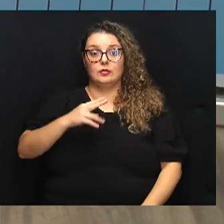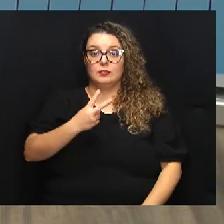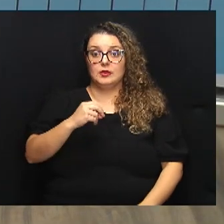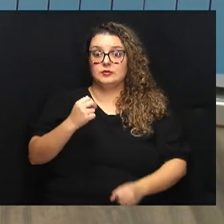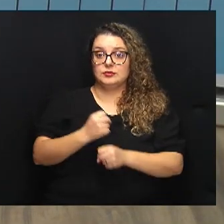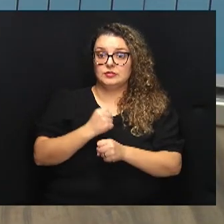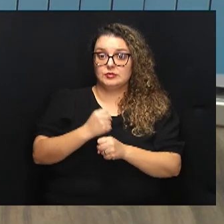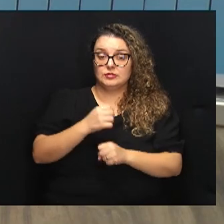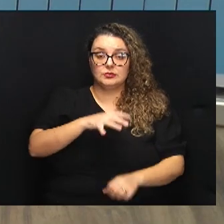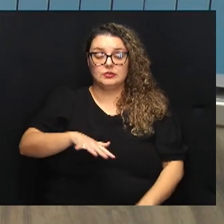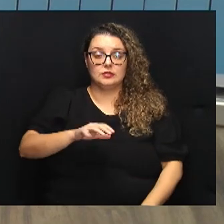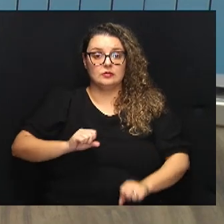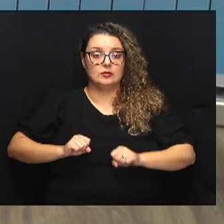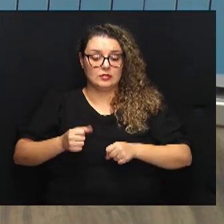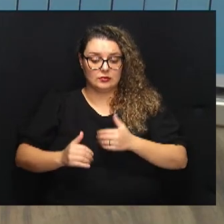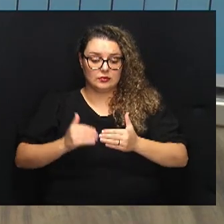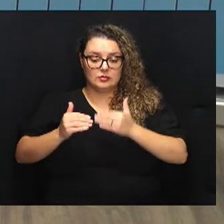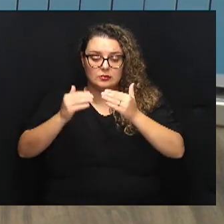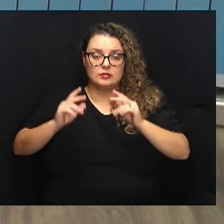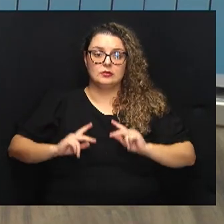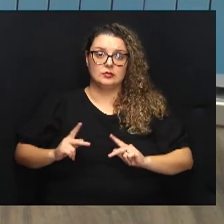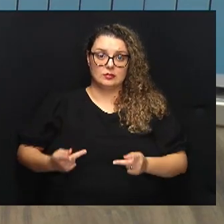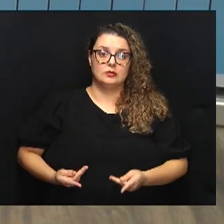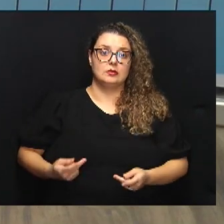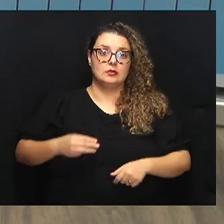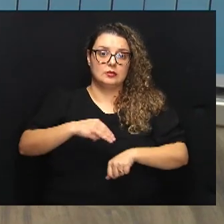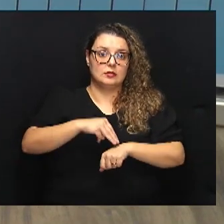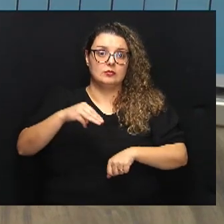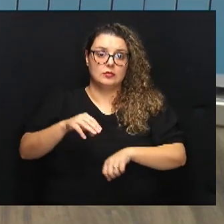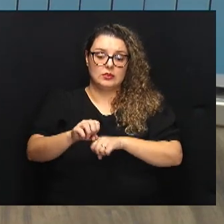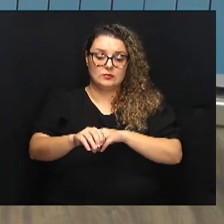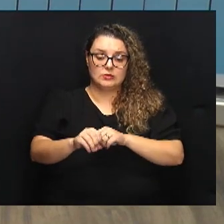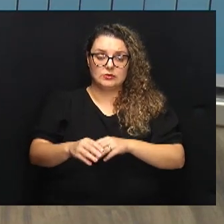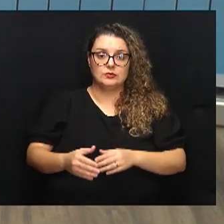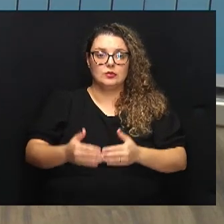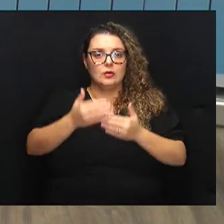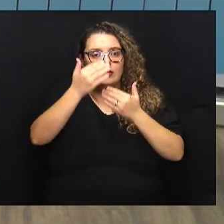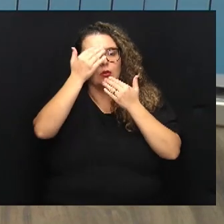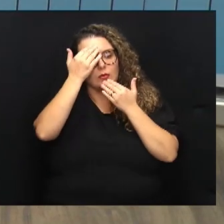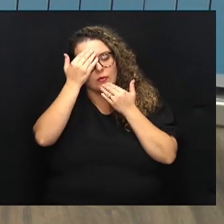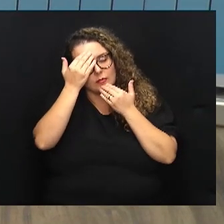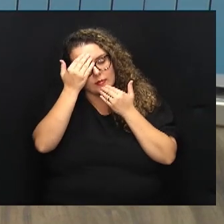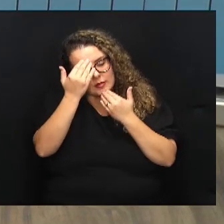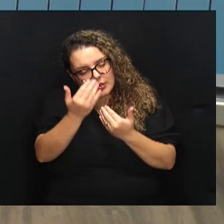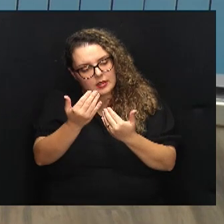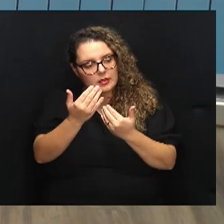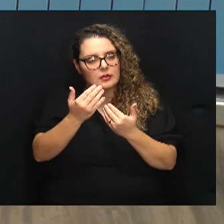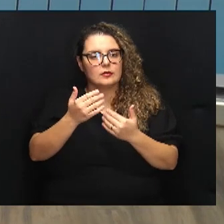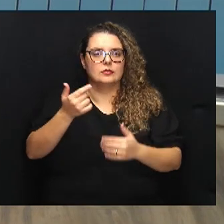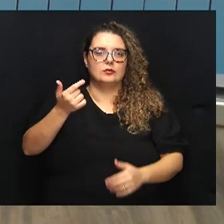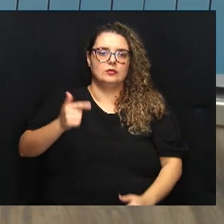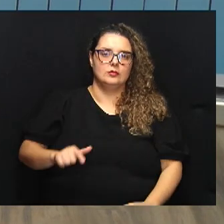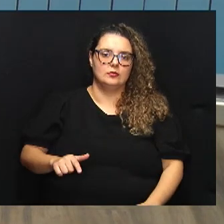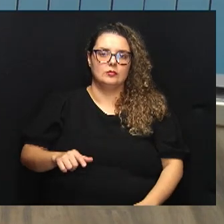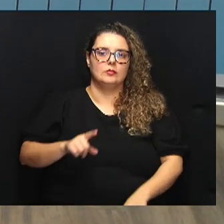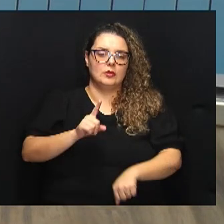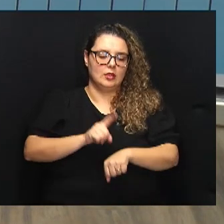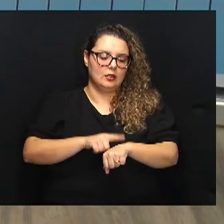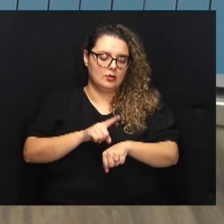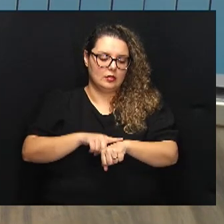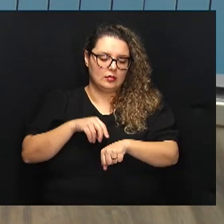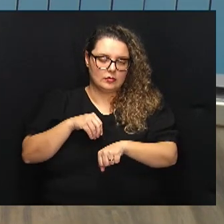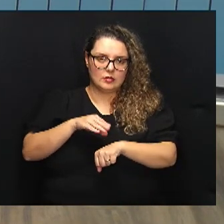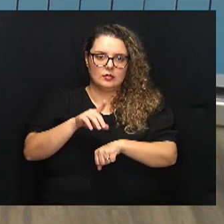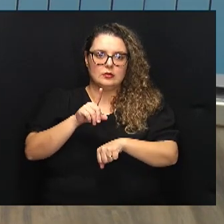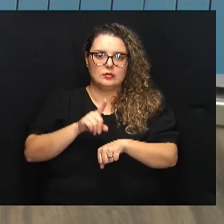20 anos dedicados ao desenvolvimento humano, mestra em educação. Muito obrigado novamente pela disponibilidade do